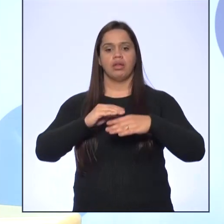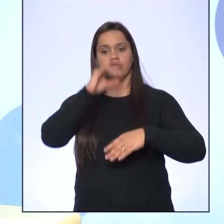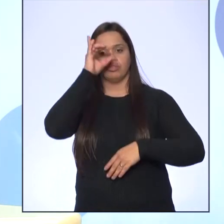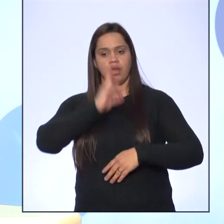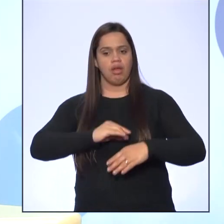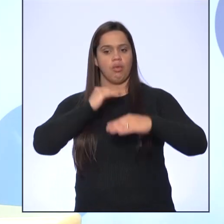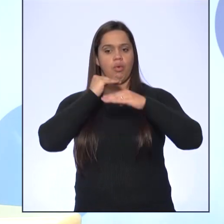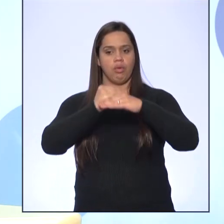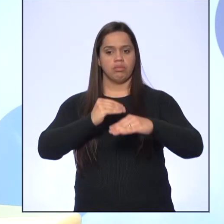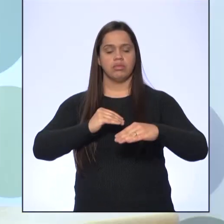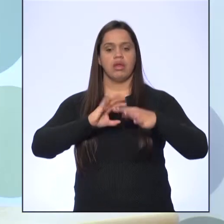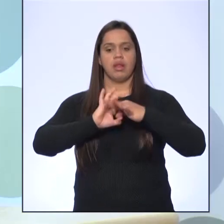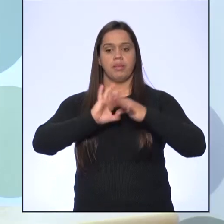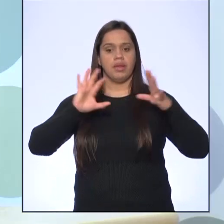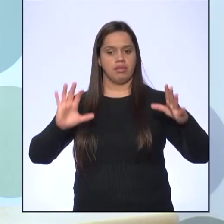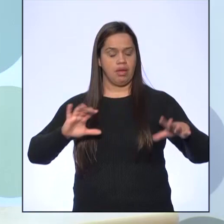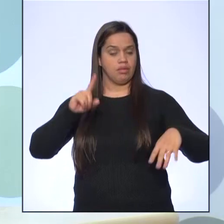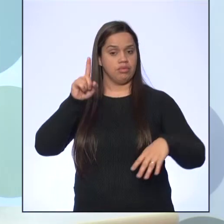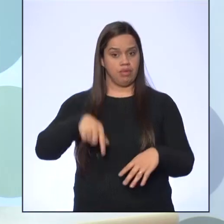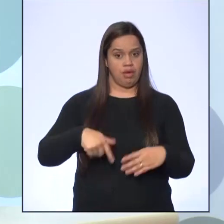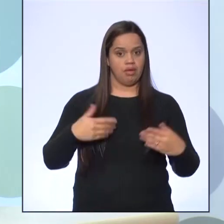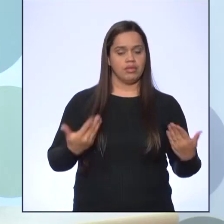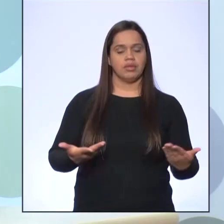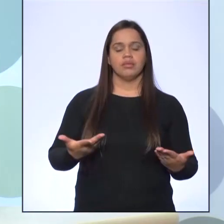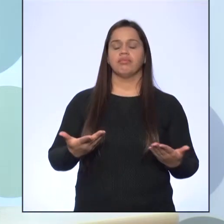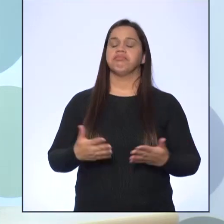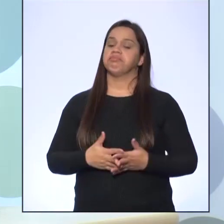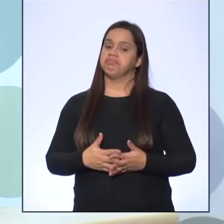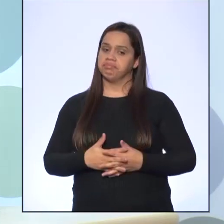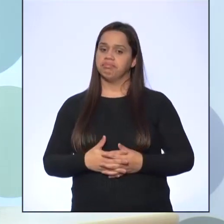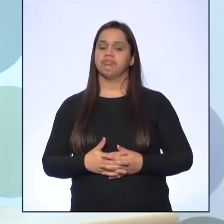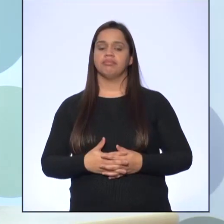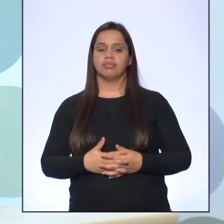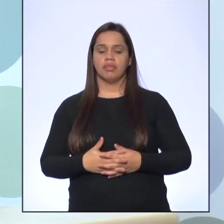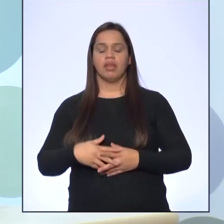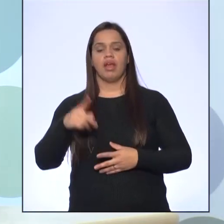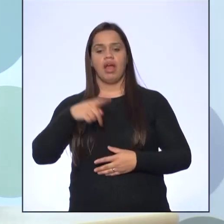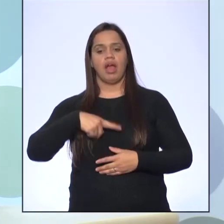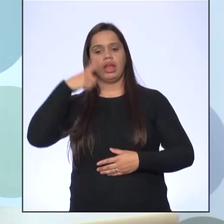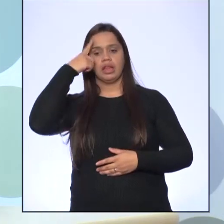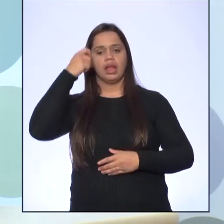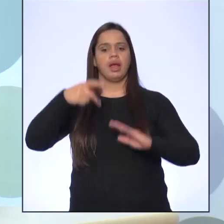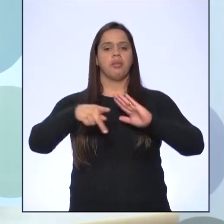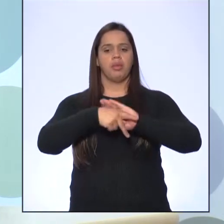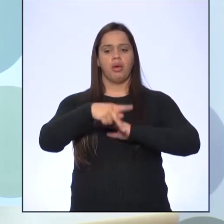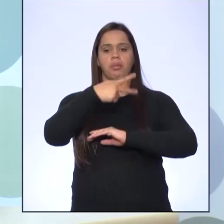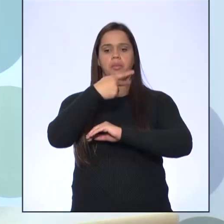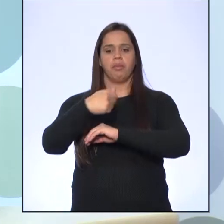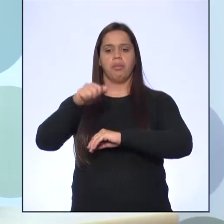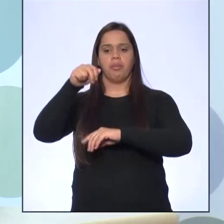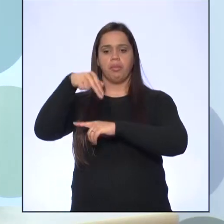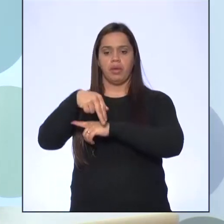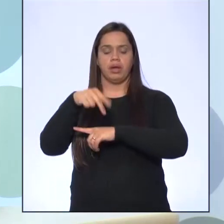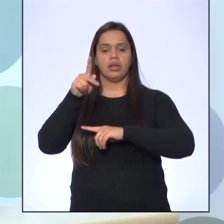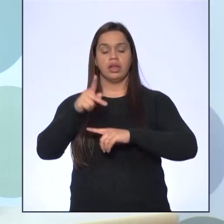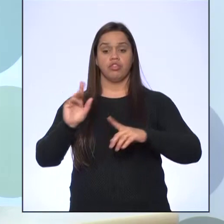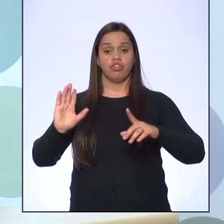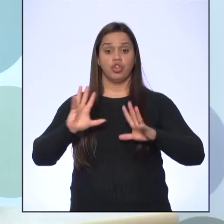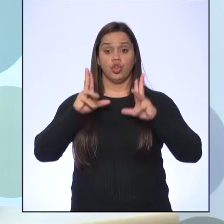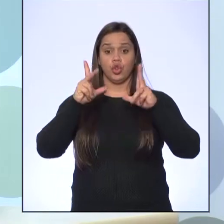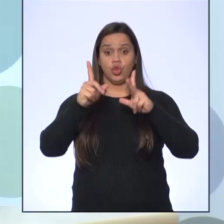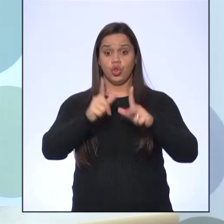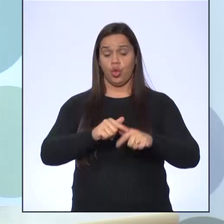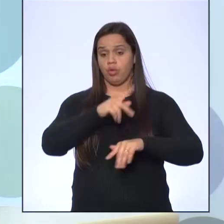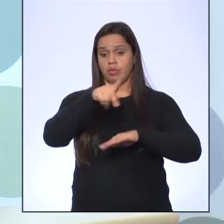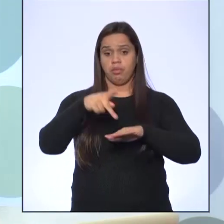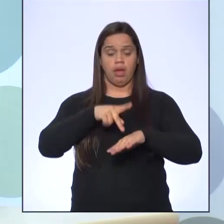liberdade. Muito bem, gente. Tem tudo a ver com essa ideia mesmo do pan-americanismo, de unir essas nações americanas,